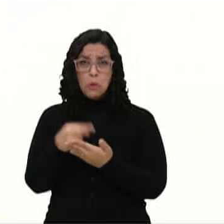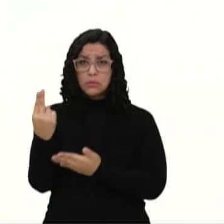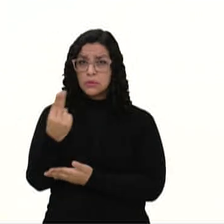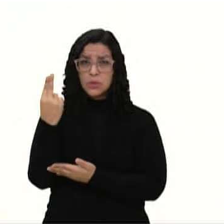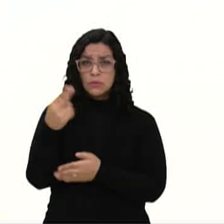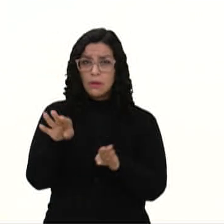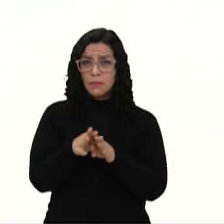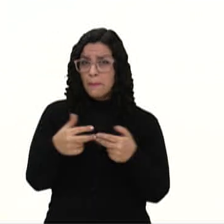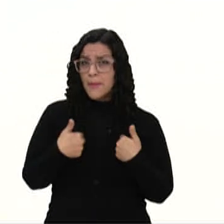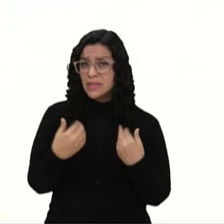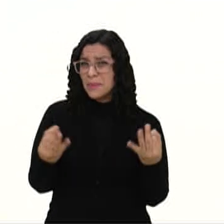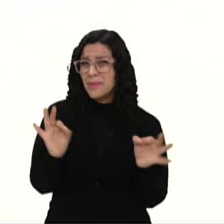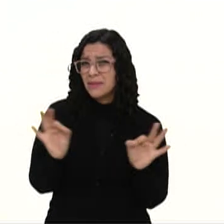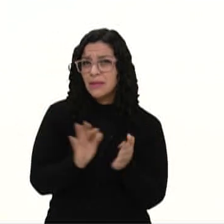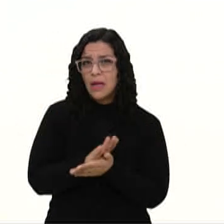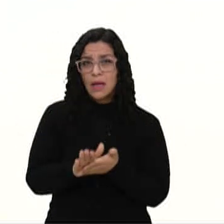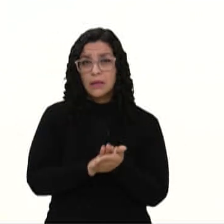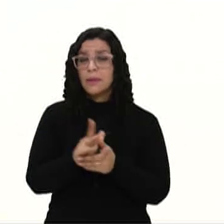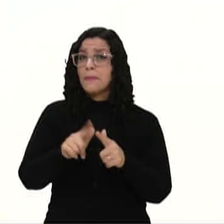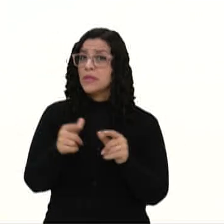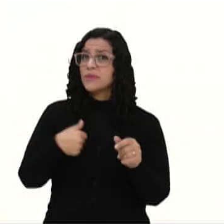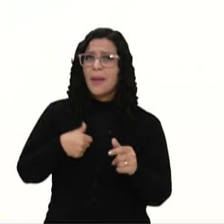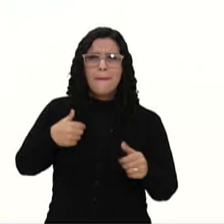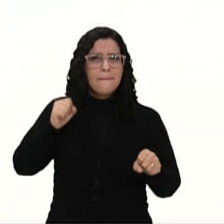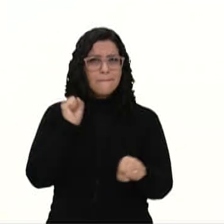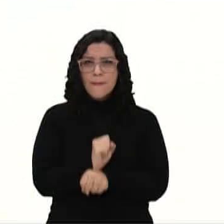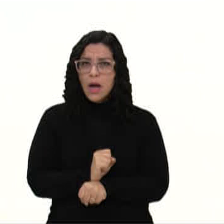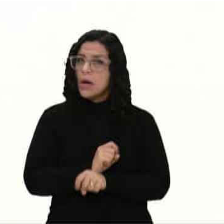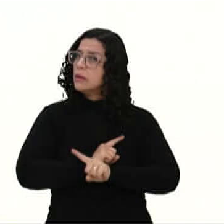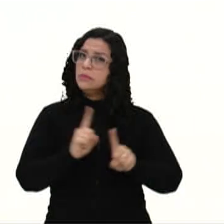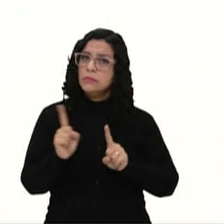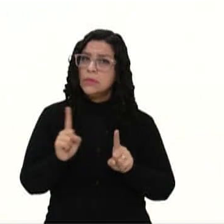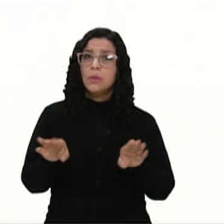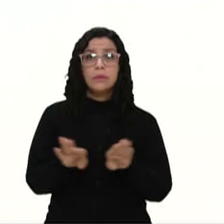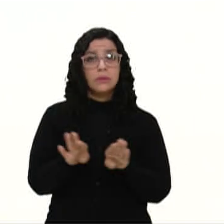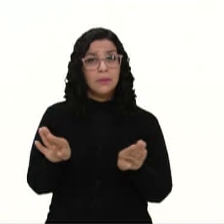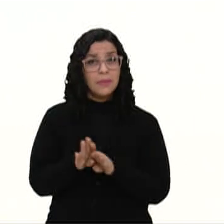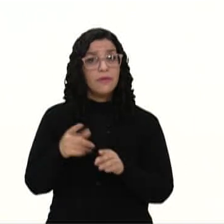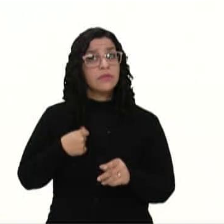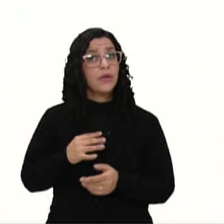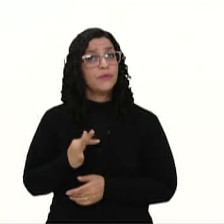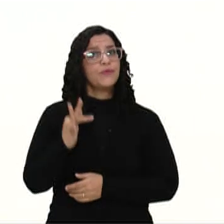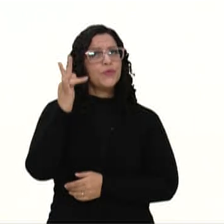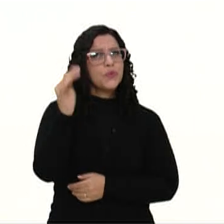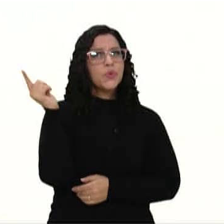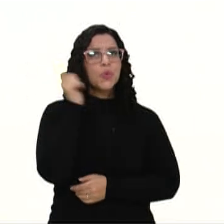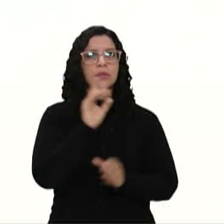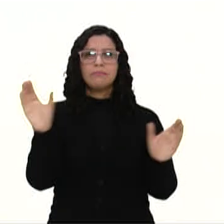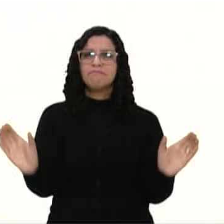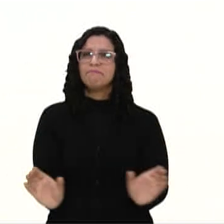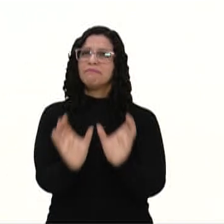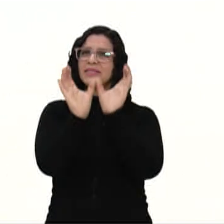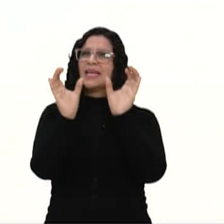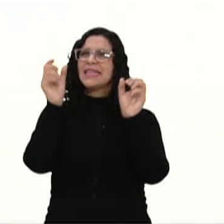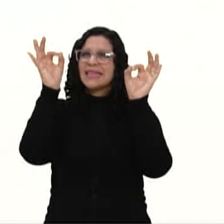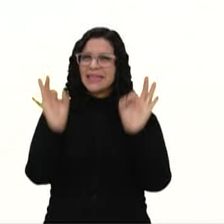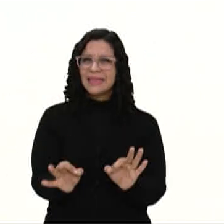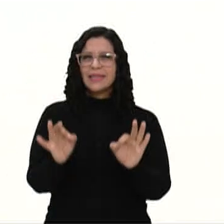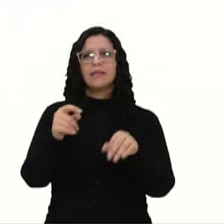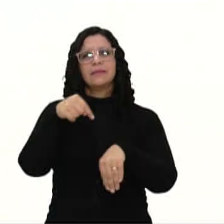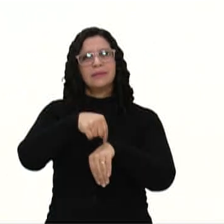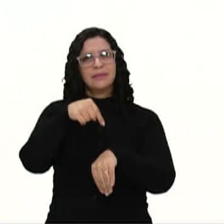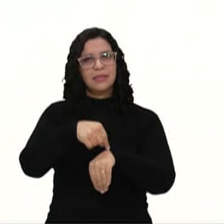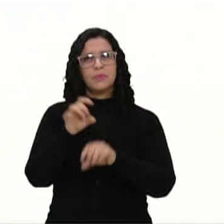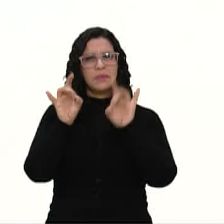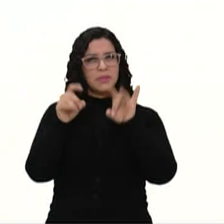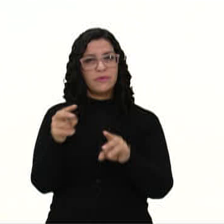de as reconhecer agora, mas não as cortes por isso. Elas permitirão ao futuro brindar-te com momentos maravilhosos,